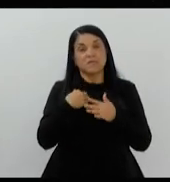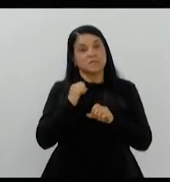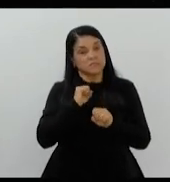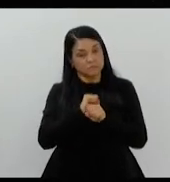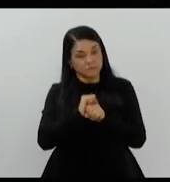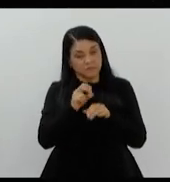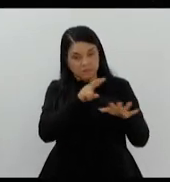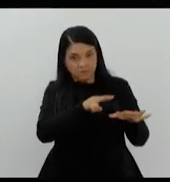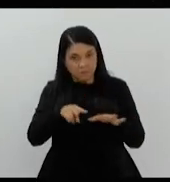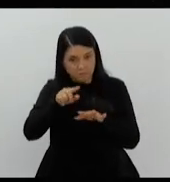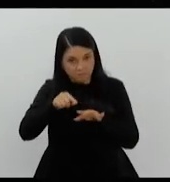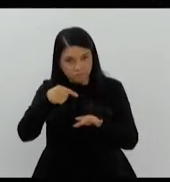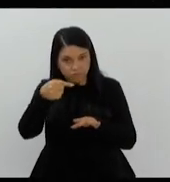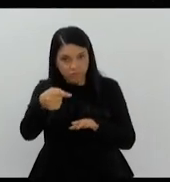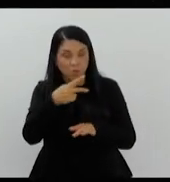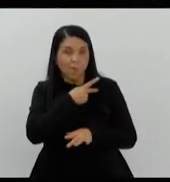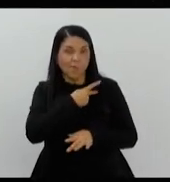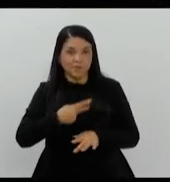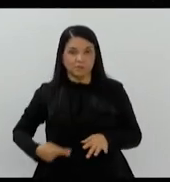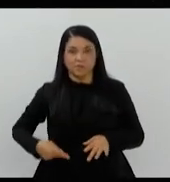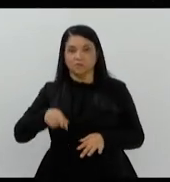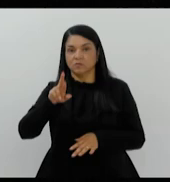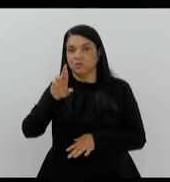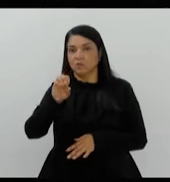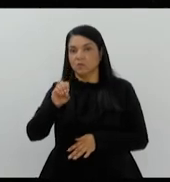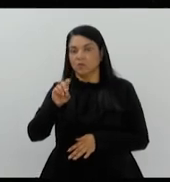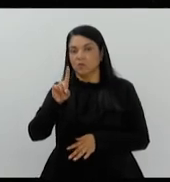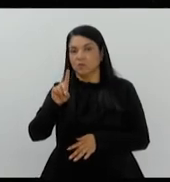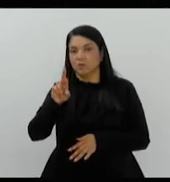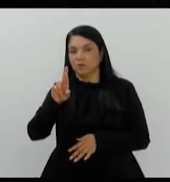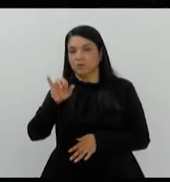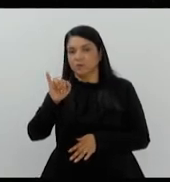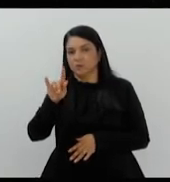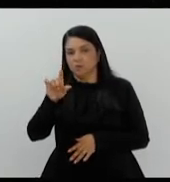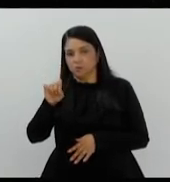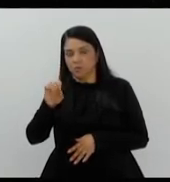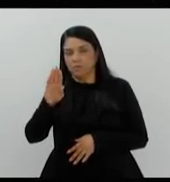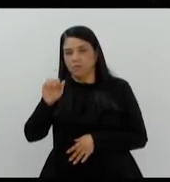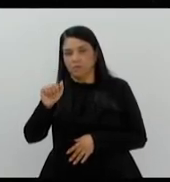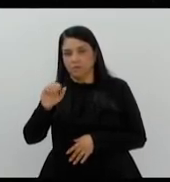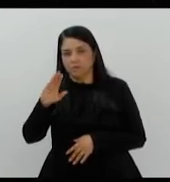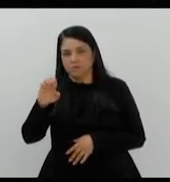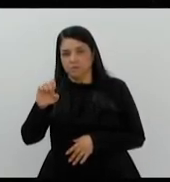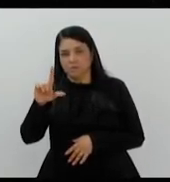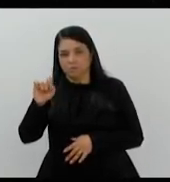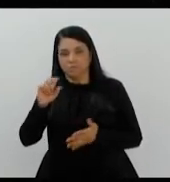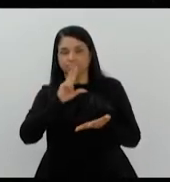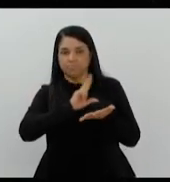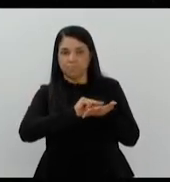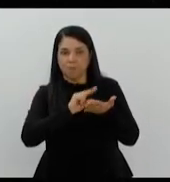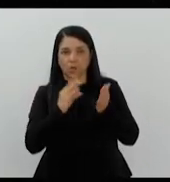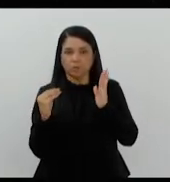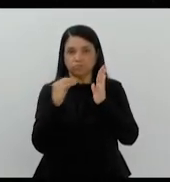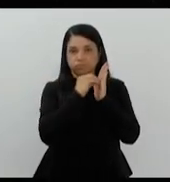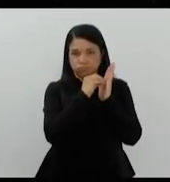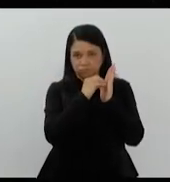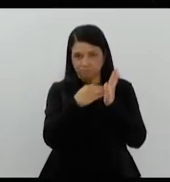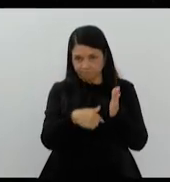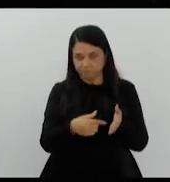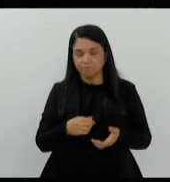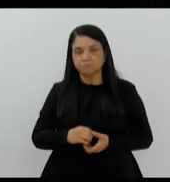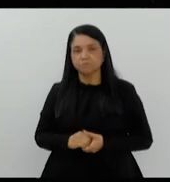vem o nosso presidente, Rodrigo Bacelar, coloque em pauta,